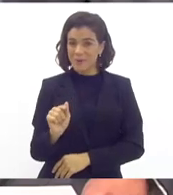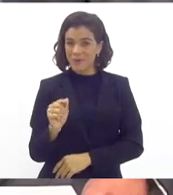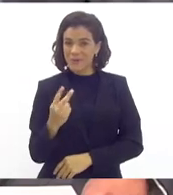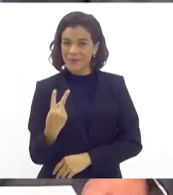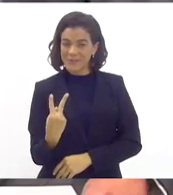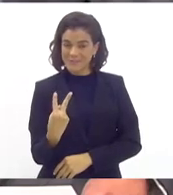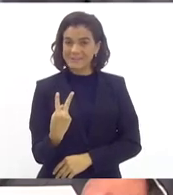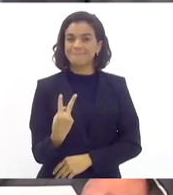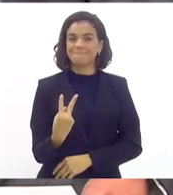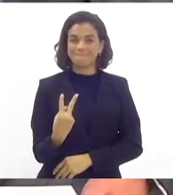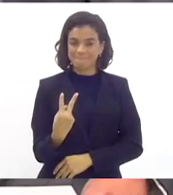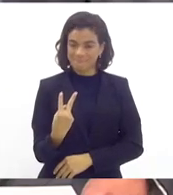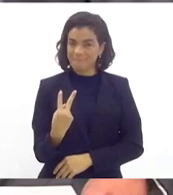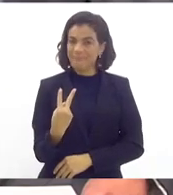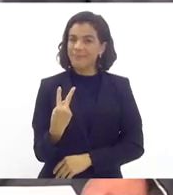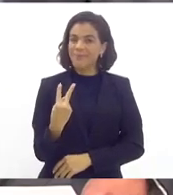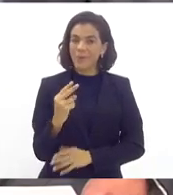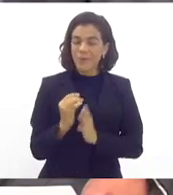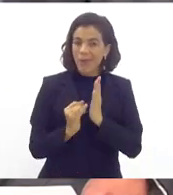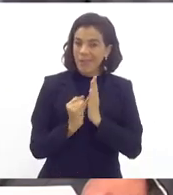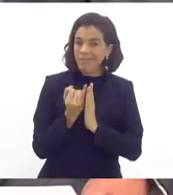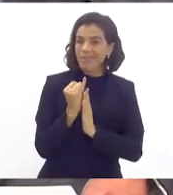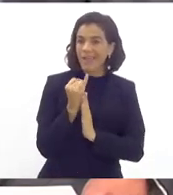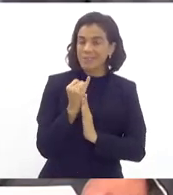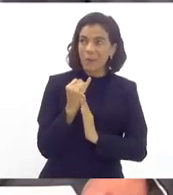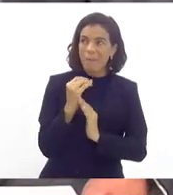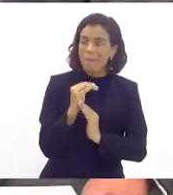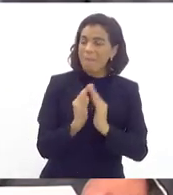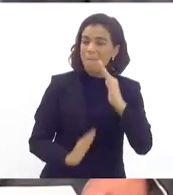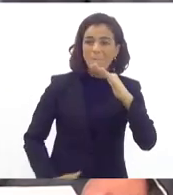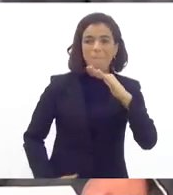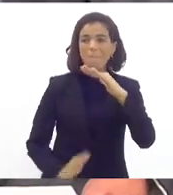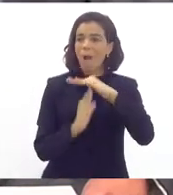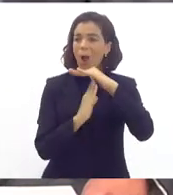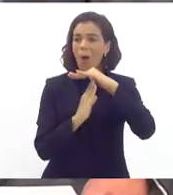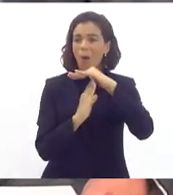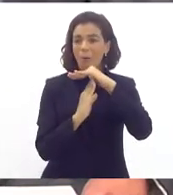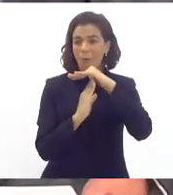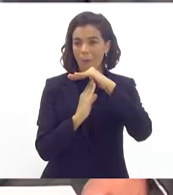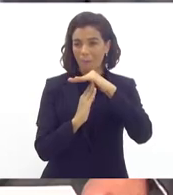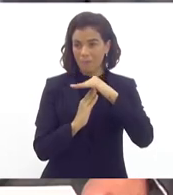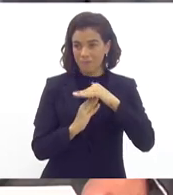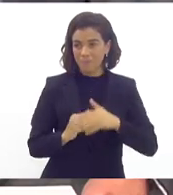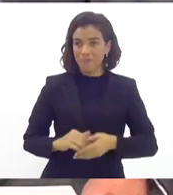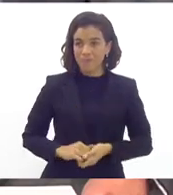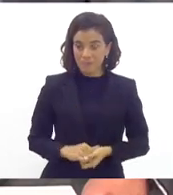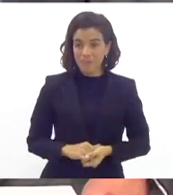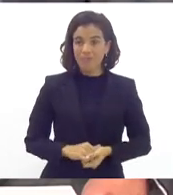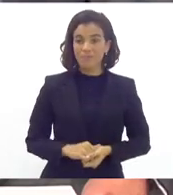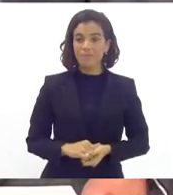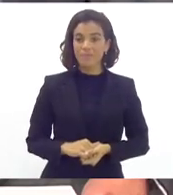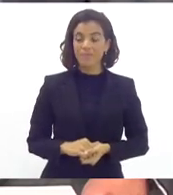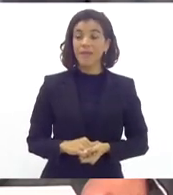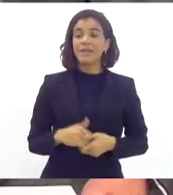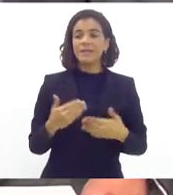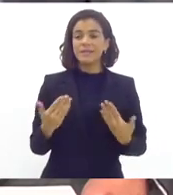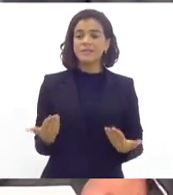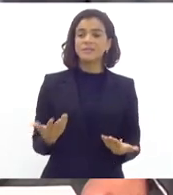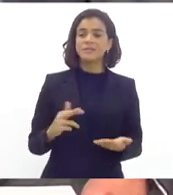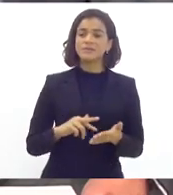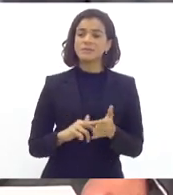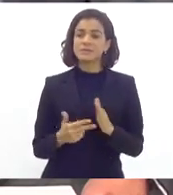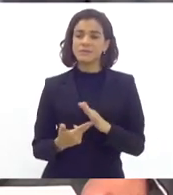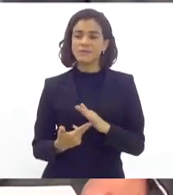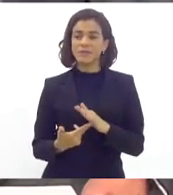11,2. Uma taxa Selic no céu, como vem dizendo o presidente da República. Bom, isso faz com